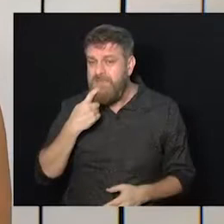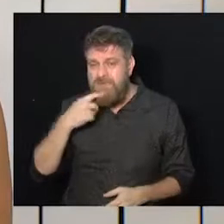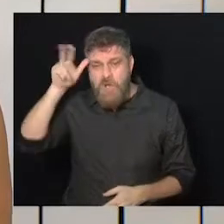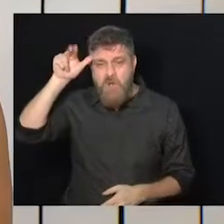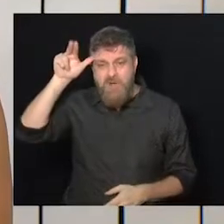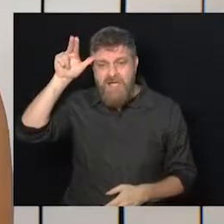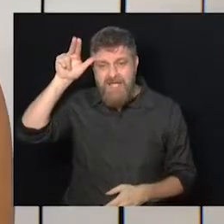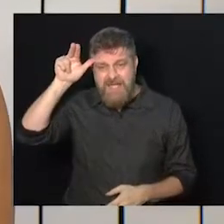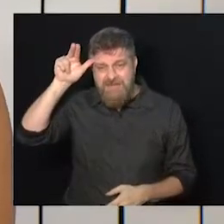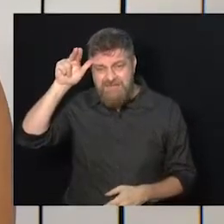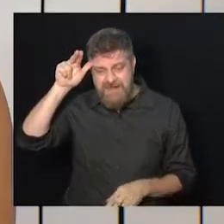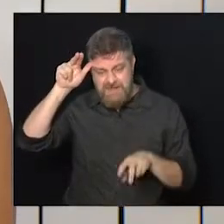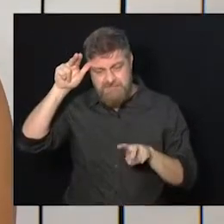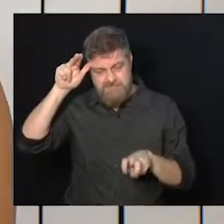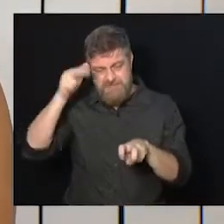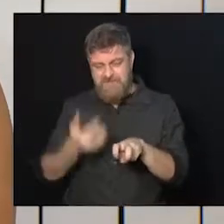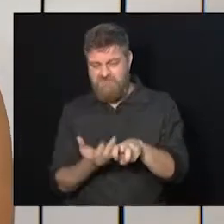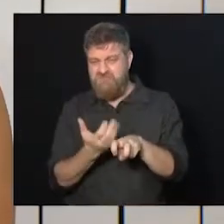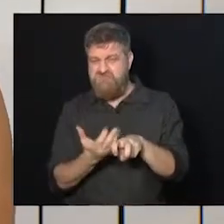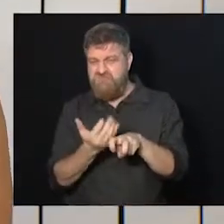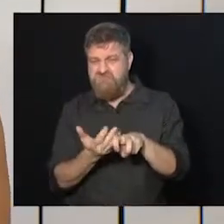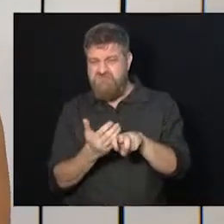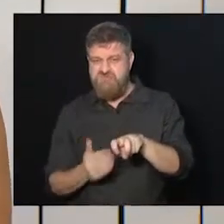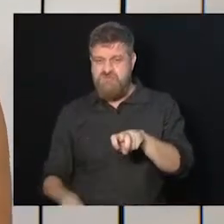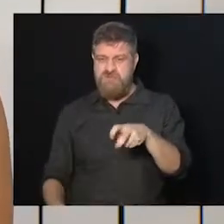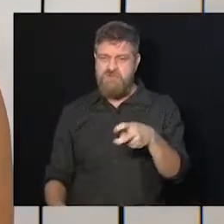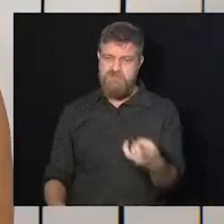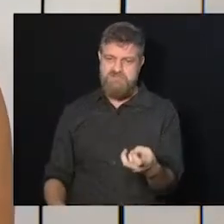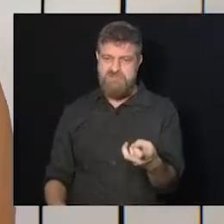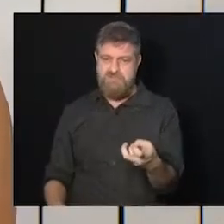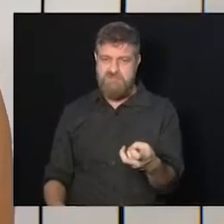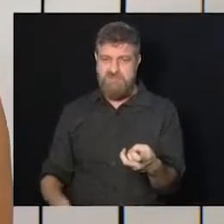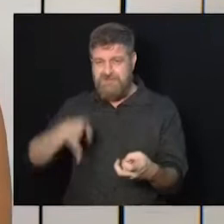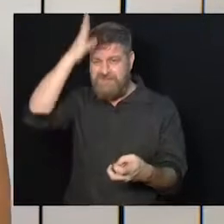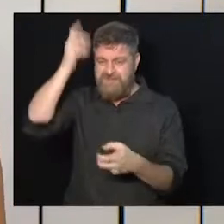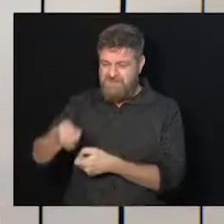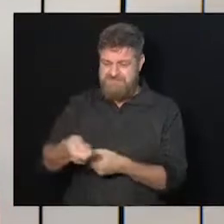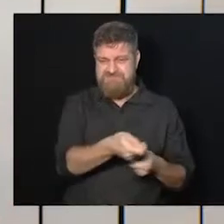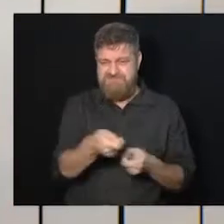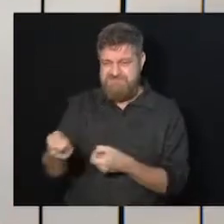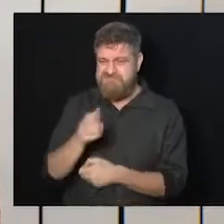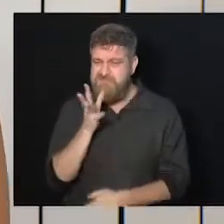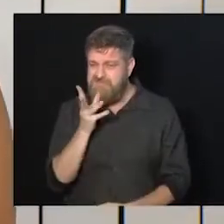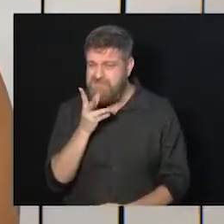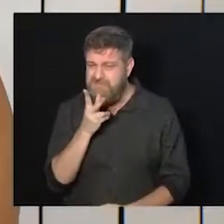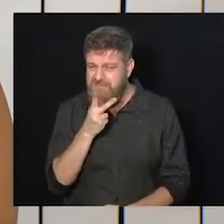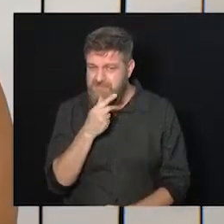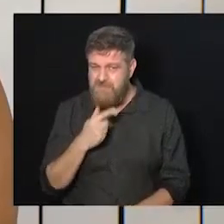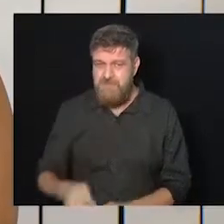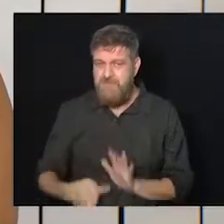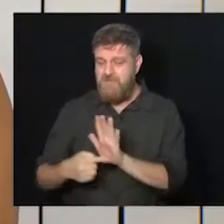cavalo queimado, né? E que até chegar o bombeiro, e que inclusive disseram, infelizmente, isso não dá